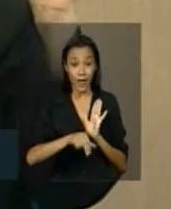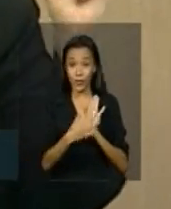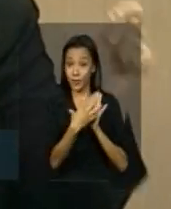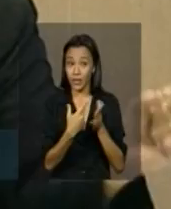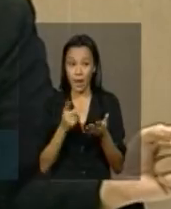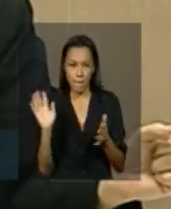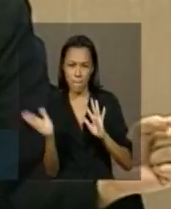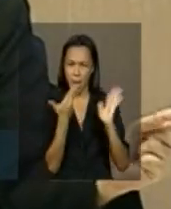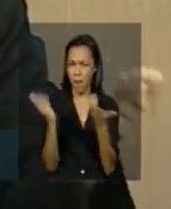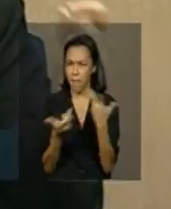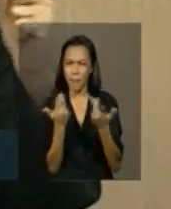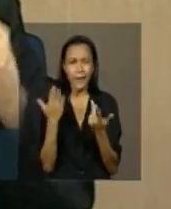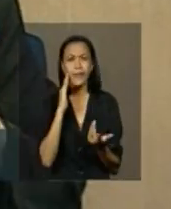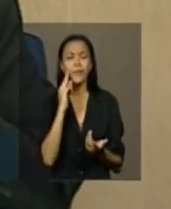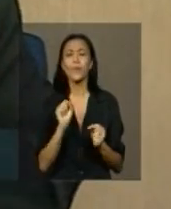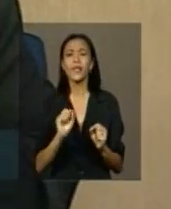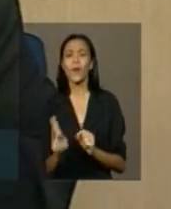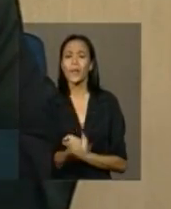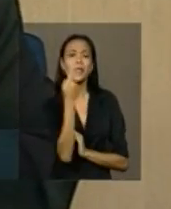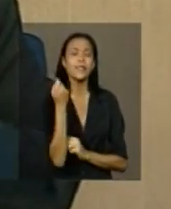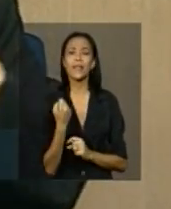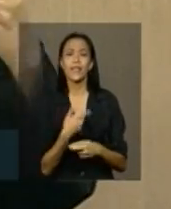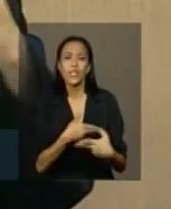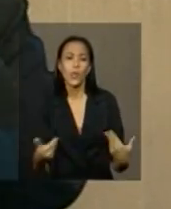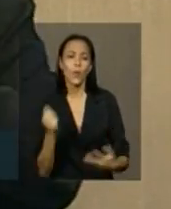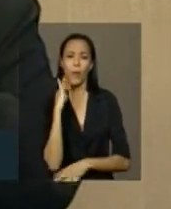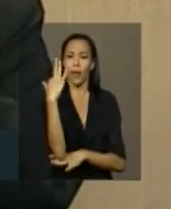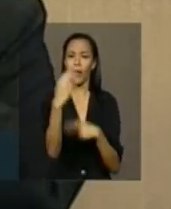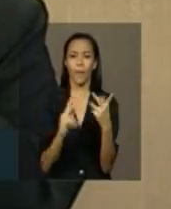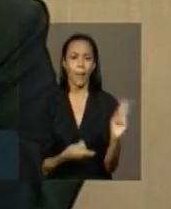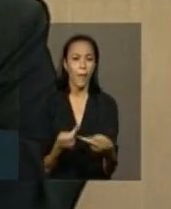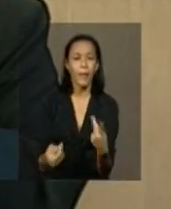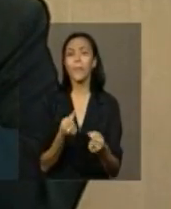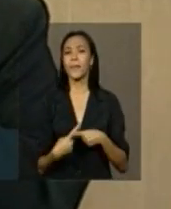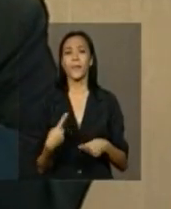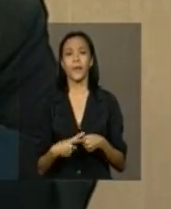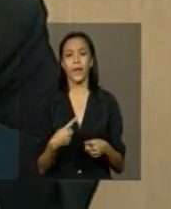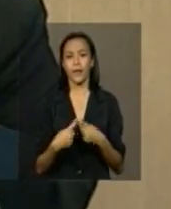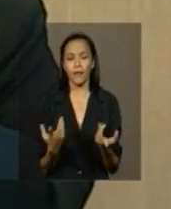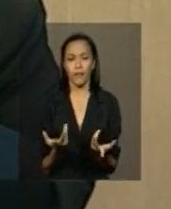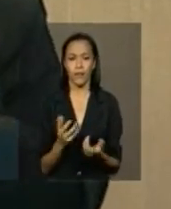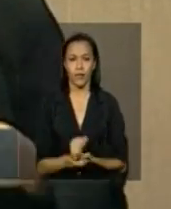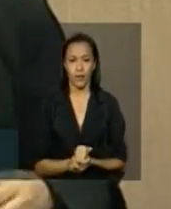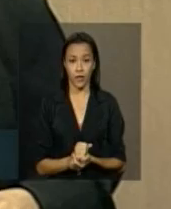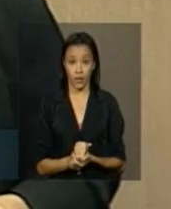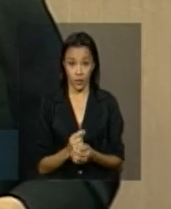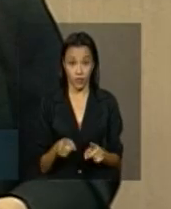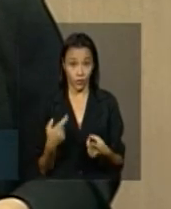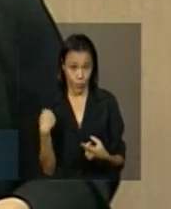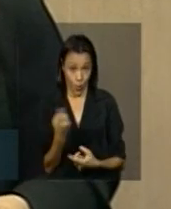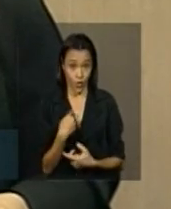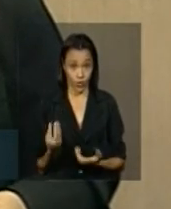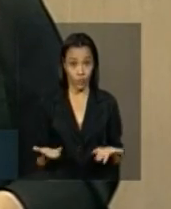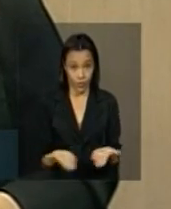função de entender a dinâmica o porqu que tá acontecendo esse que é menor de 25 ha e estamos aqui eh na torcida para que